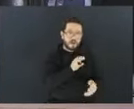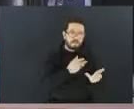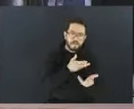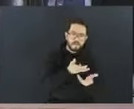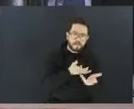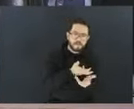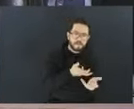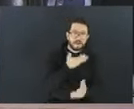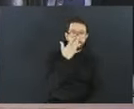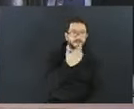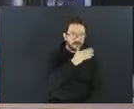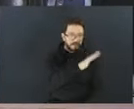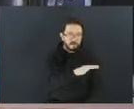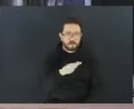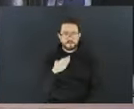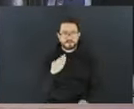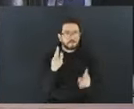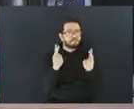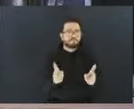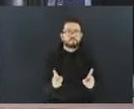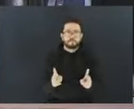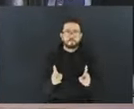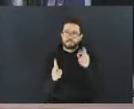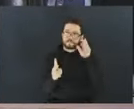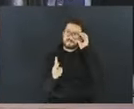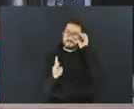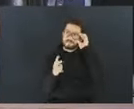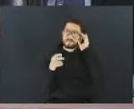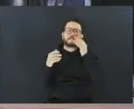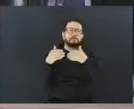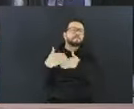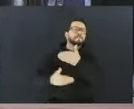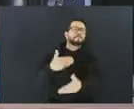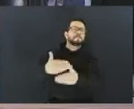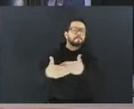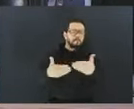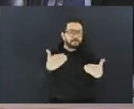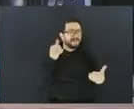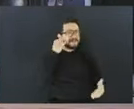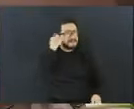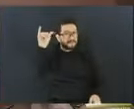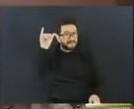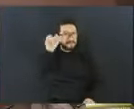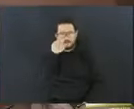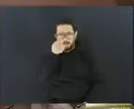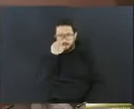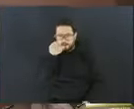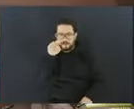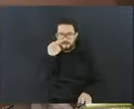com bastante frequência. É algo que a gente vai colher a médio prazo para evitar justamente o que o senhor está falando.